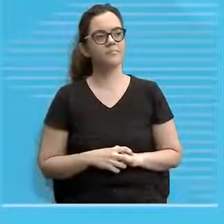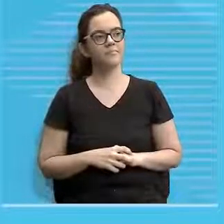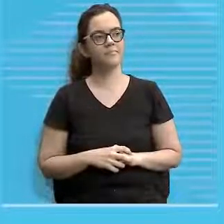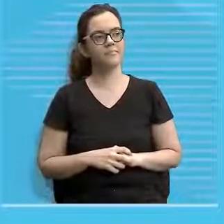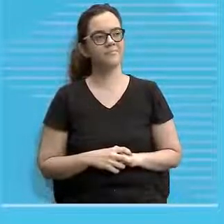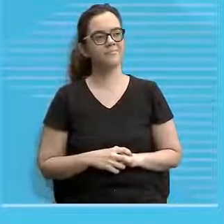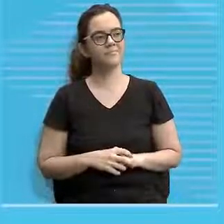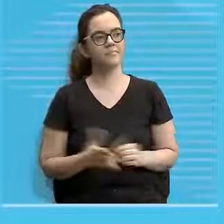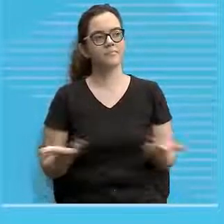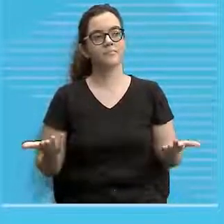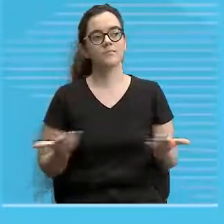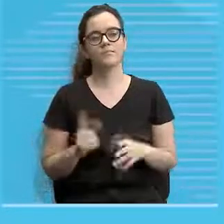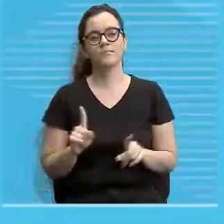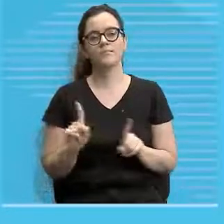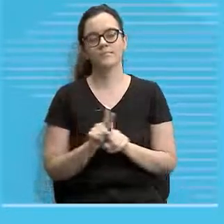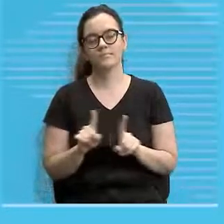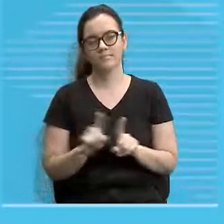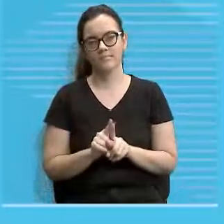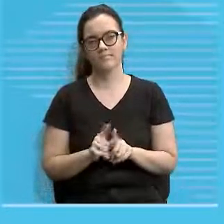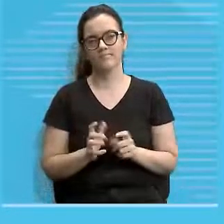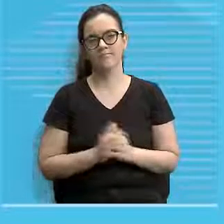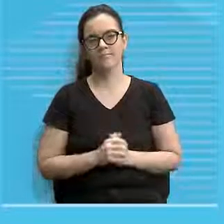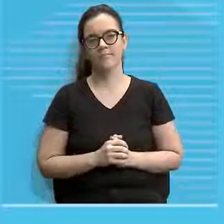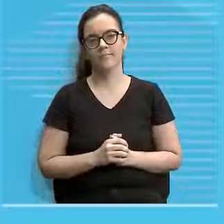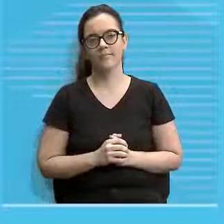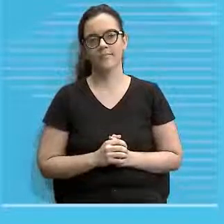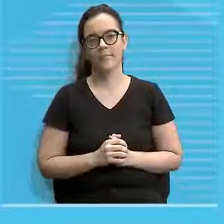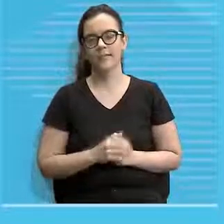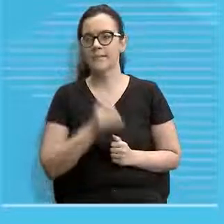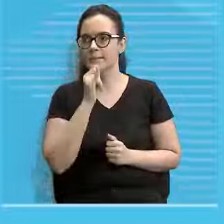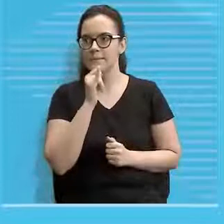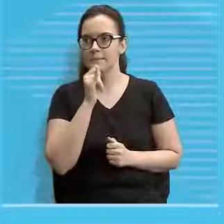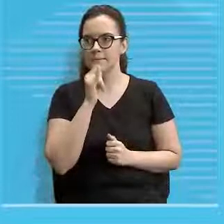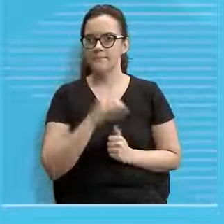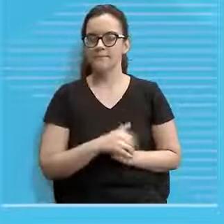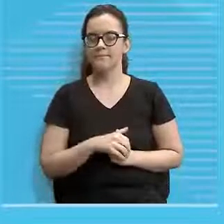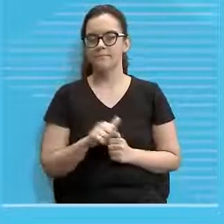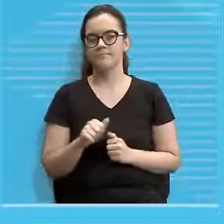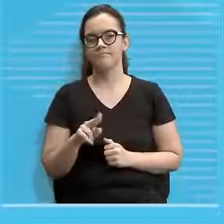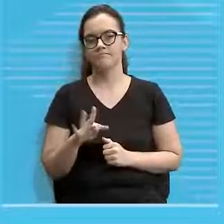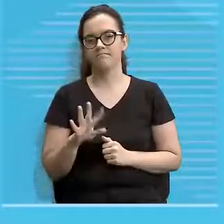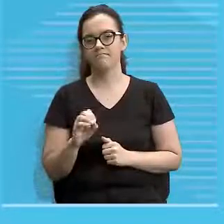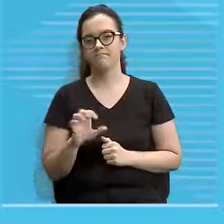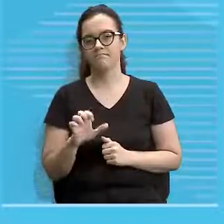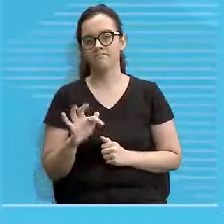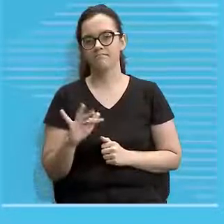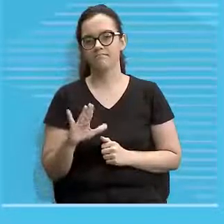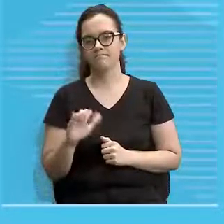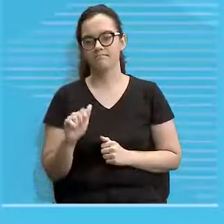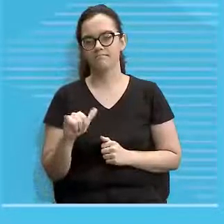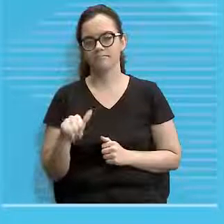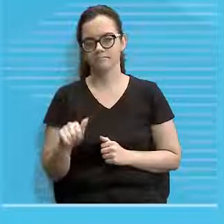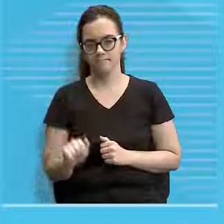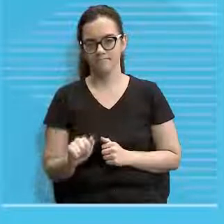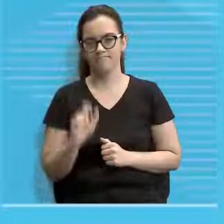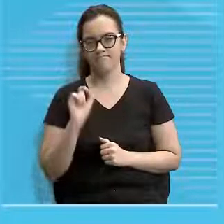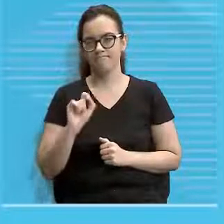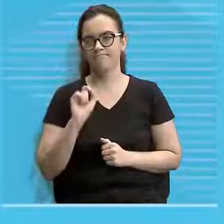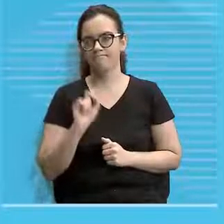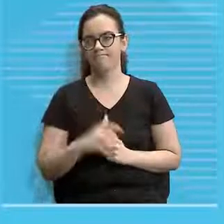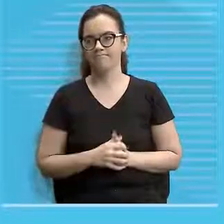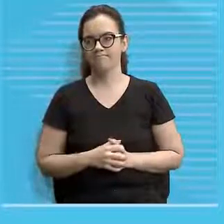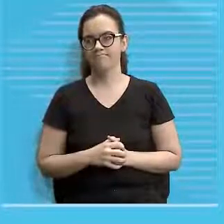a autoeficácia, que é as crenças, né, que indica o reconhecimento e o grau de